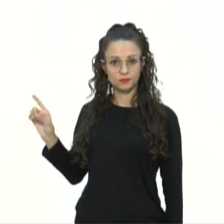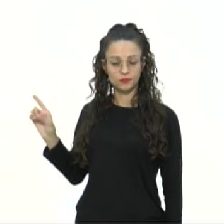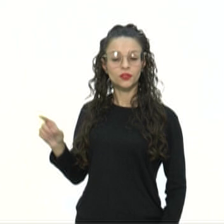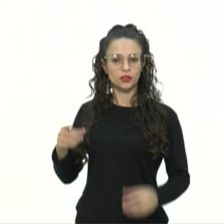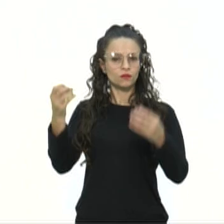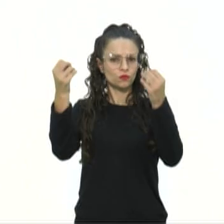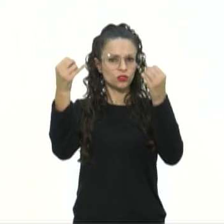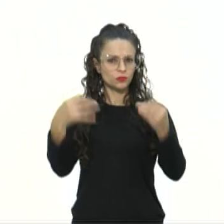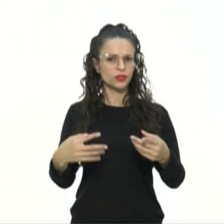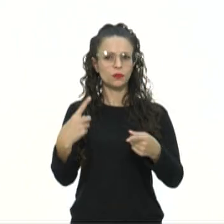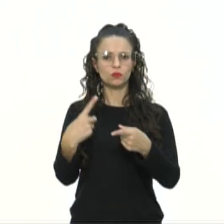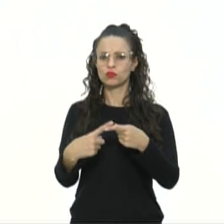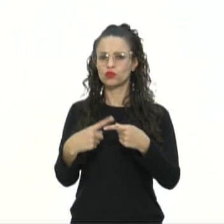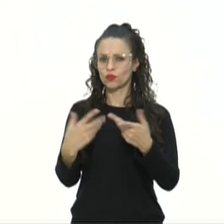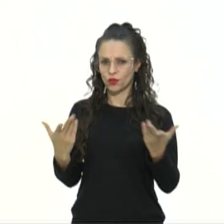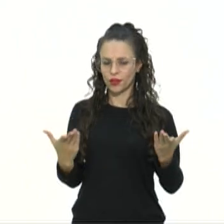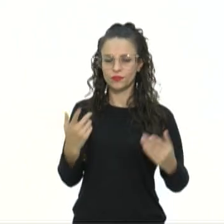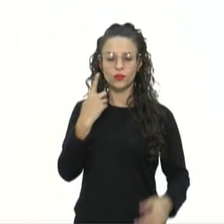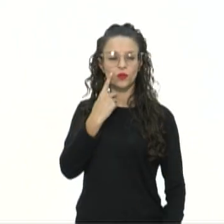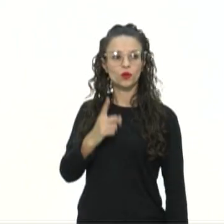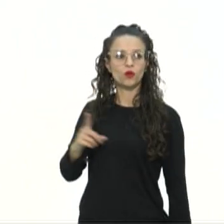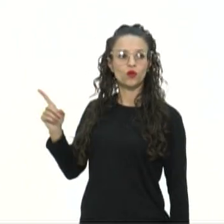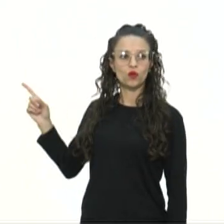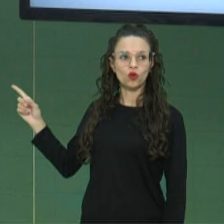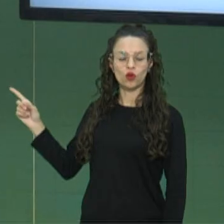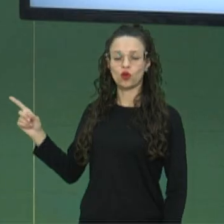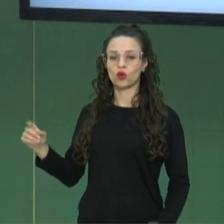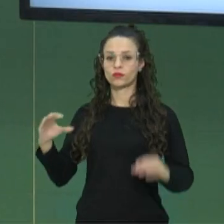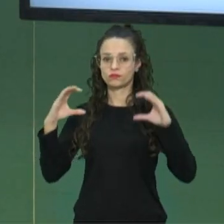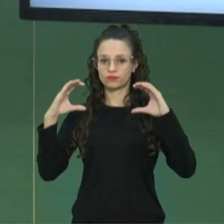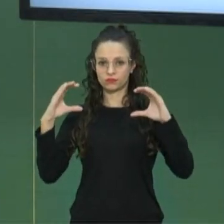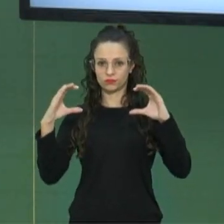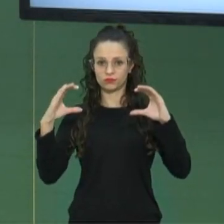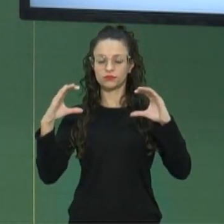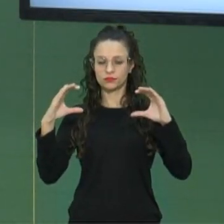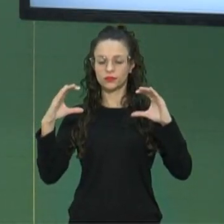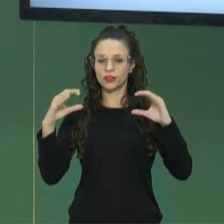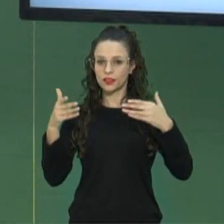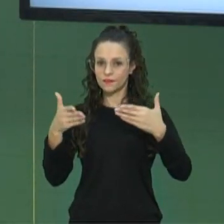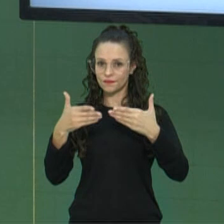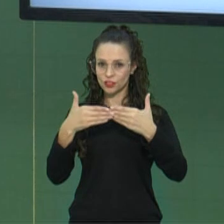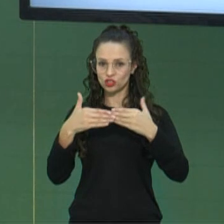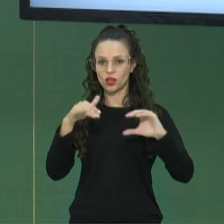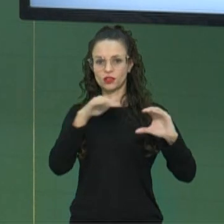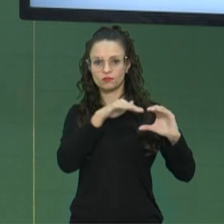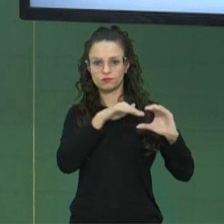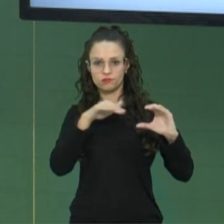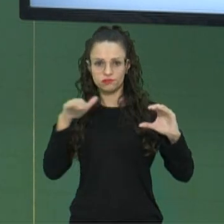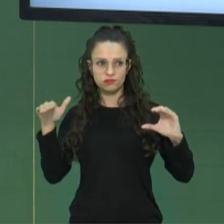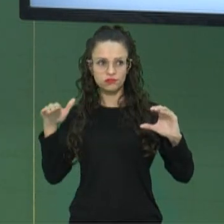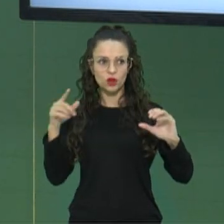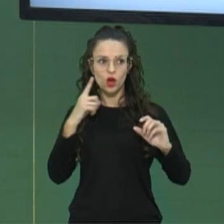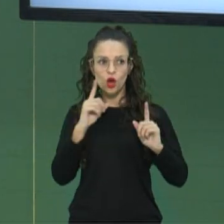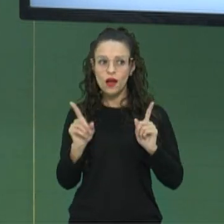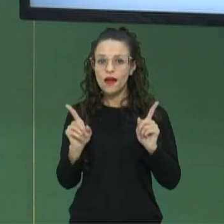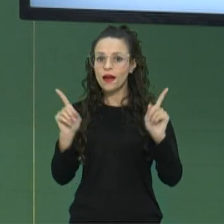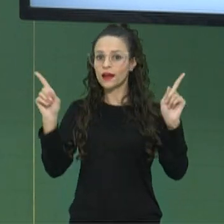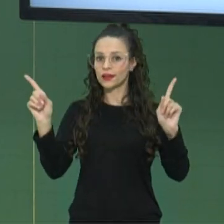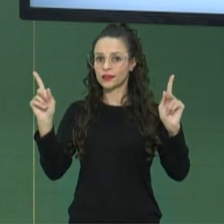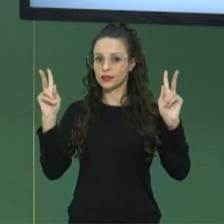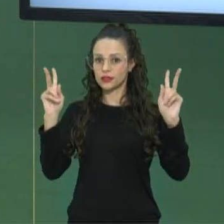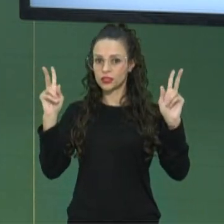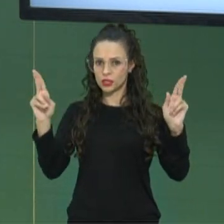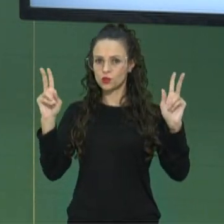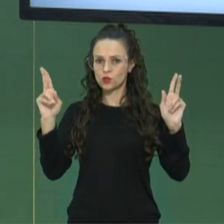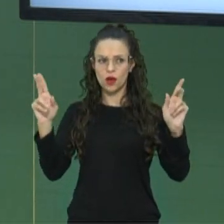eu vou explicar o porquê. Aqui, ó, uma cadeia fechada, corto plano, radicais iguais para o